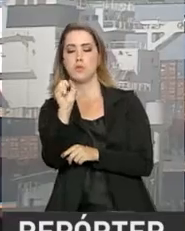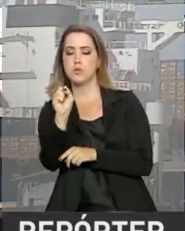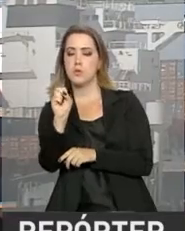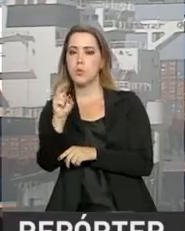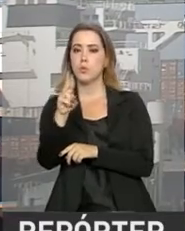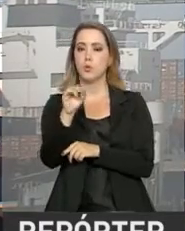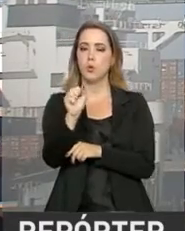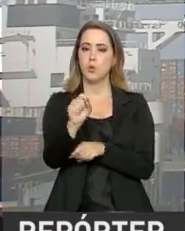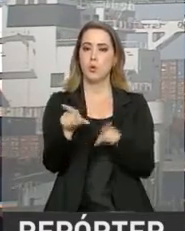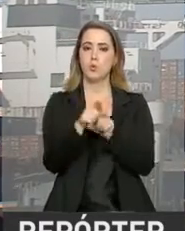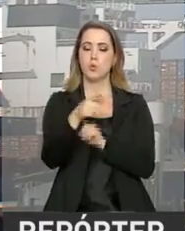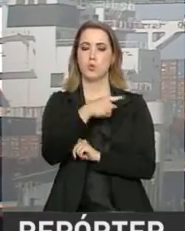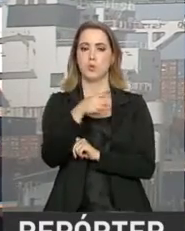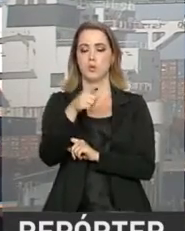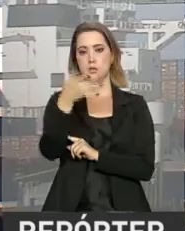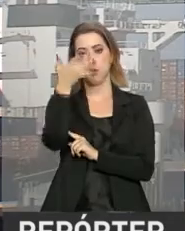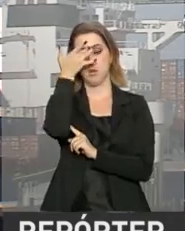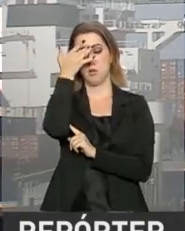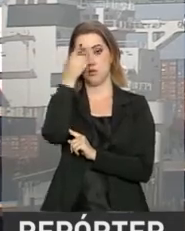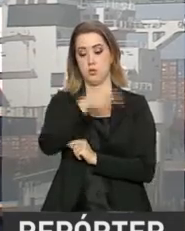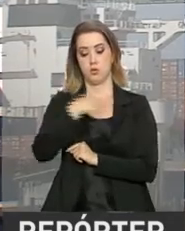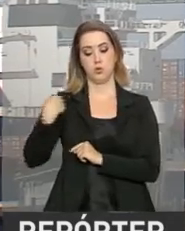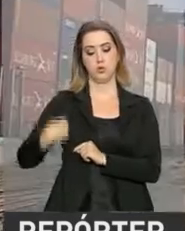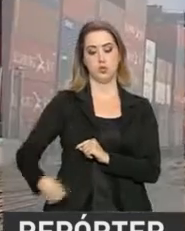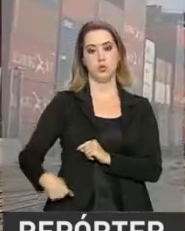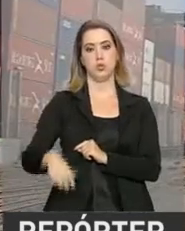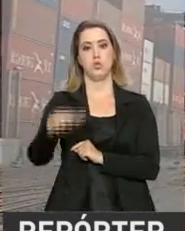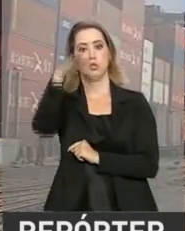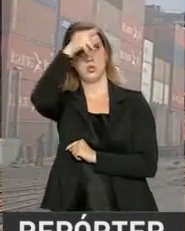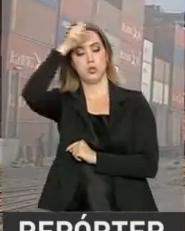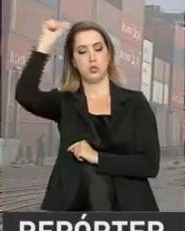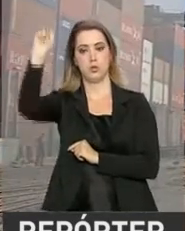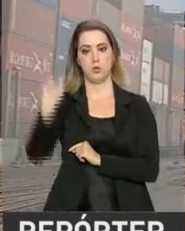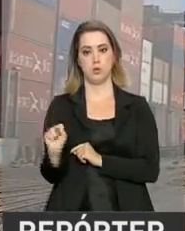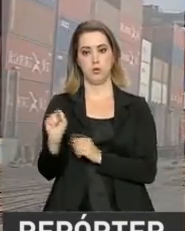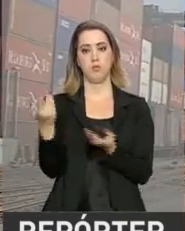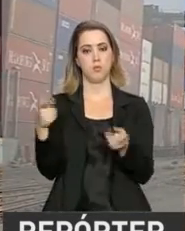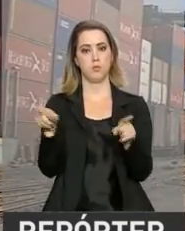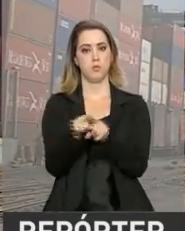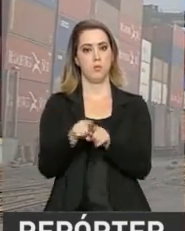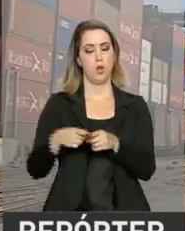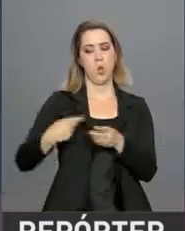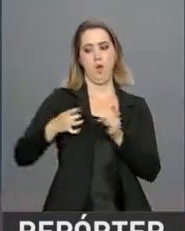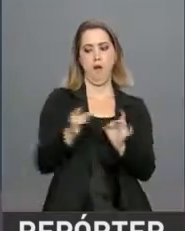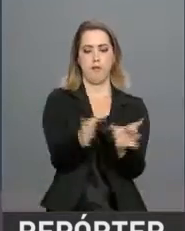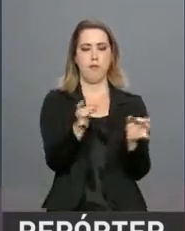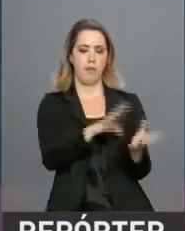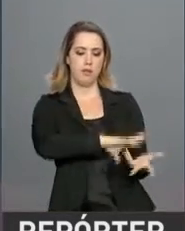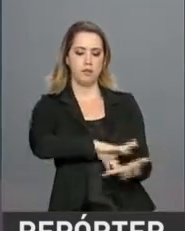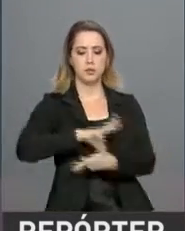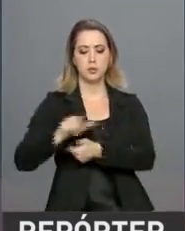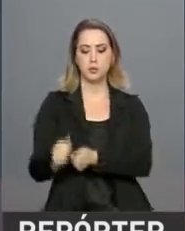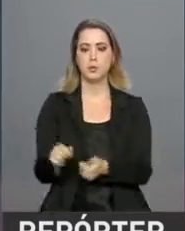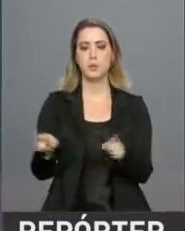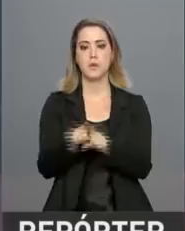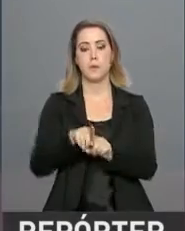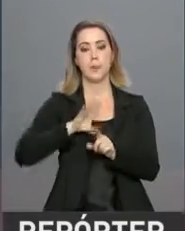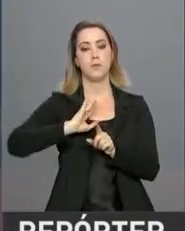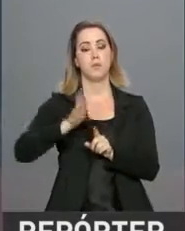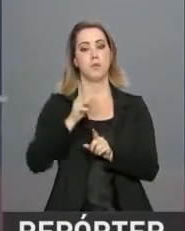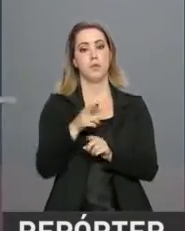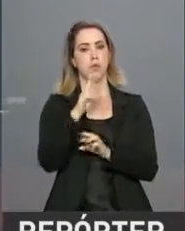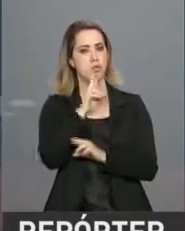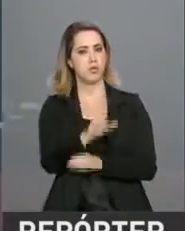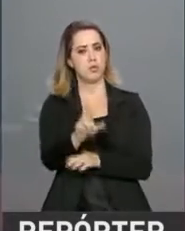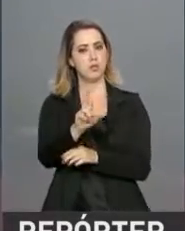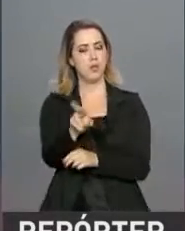Sul. Desde 2001, os países mais do que dobraram sua participação nas exportações mundiais e em 2015 já respondiam por